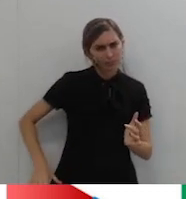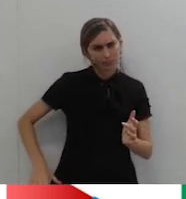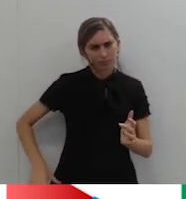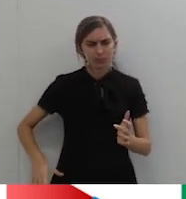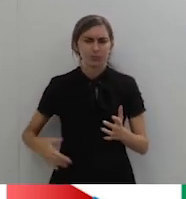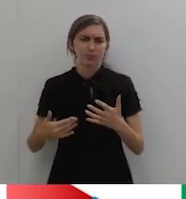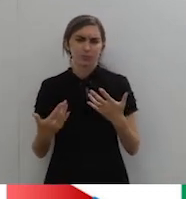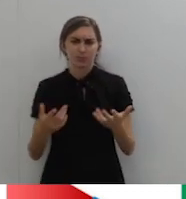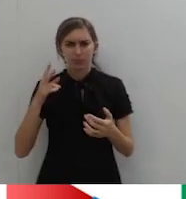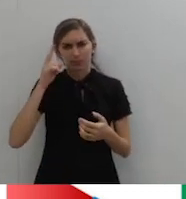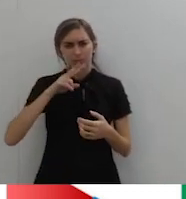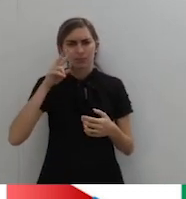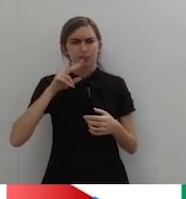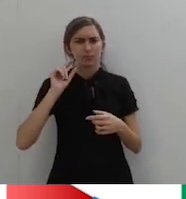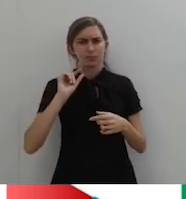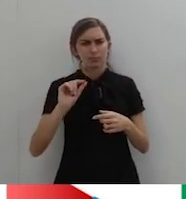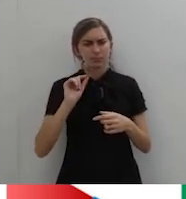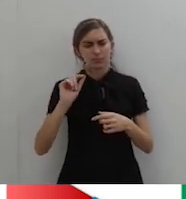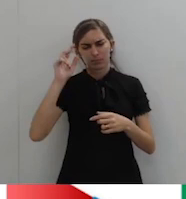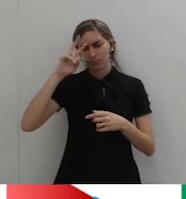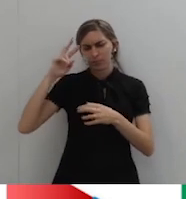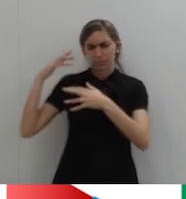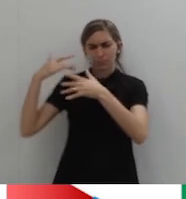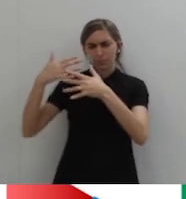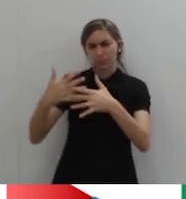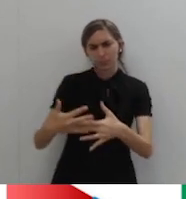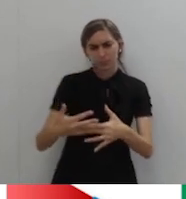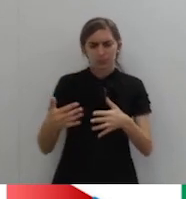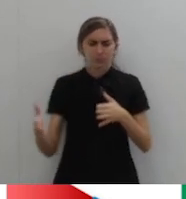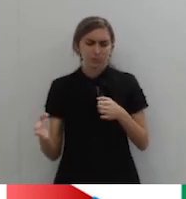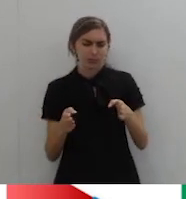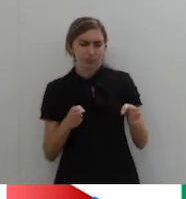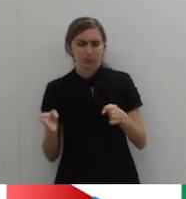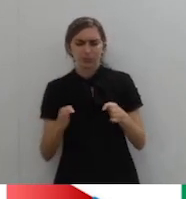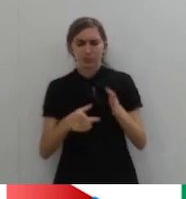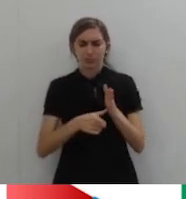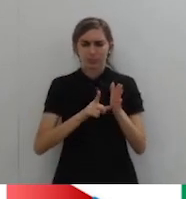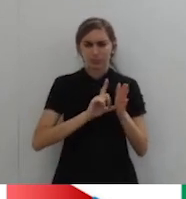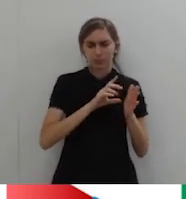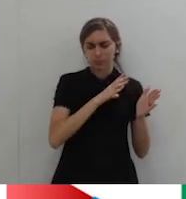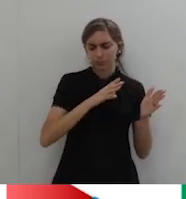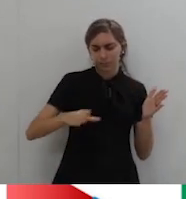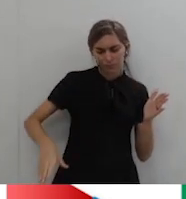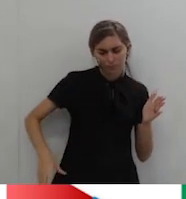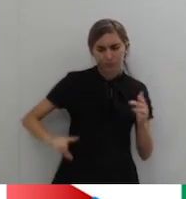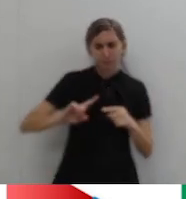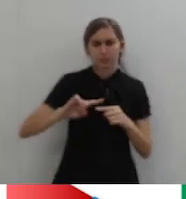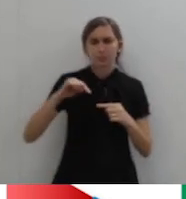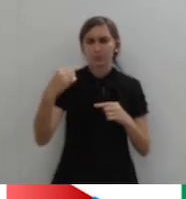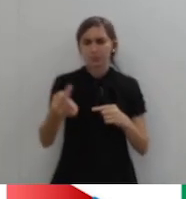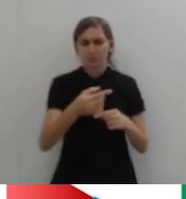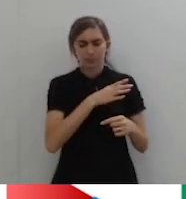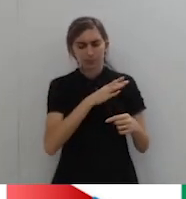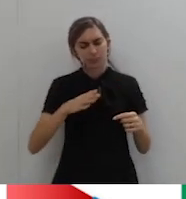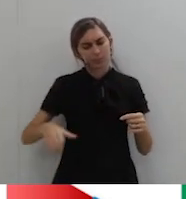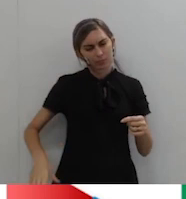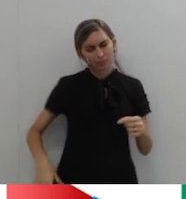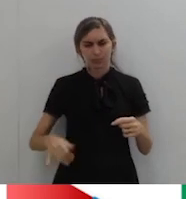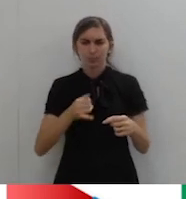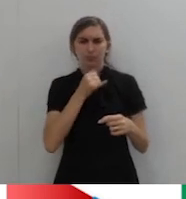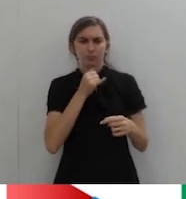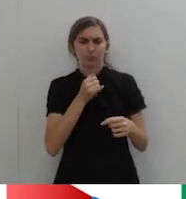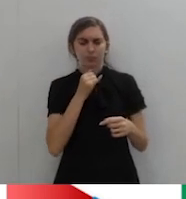pausa mais um pouquinho, lembra que a história se divide no período entre antes de Cristo e depois de Cristo.